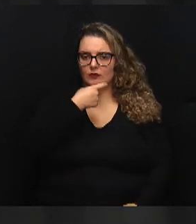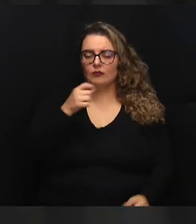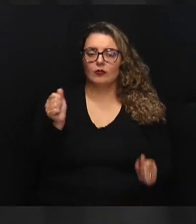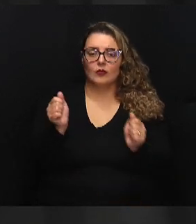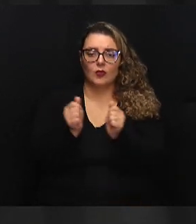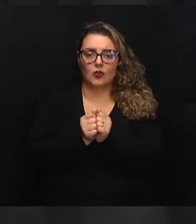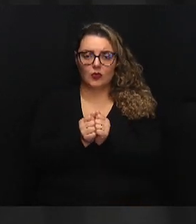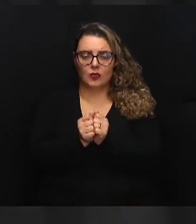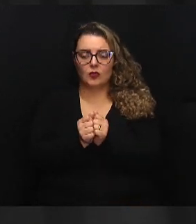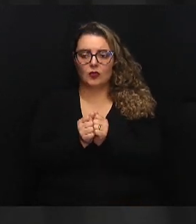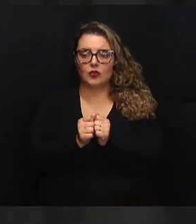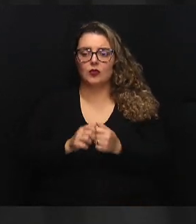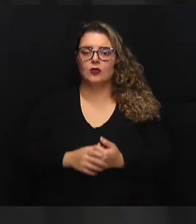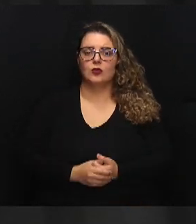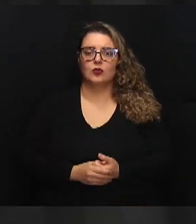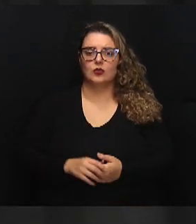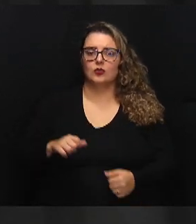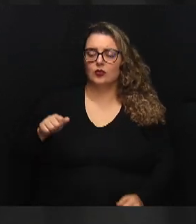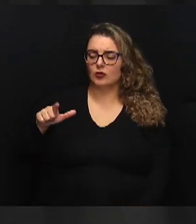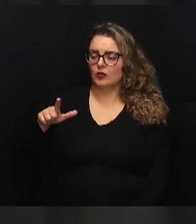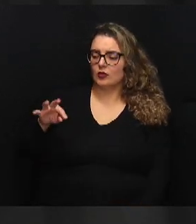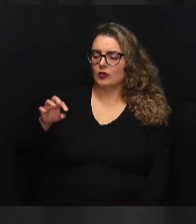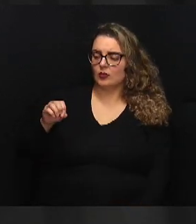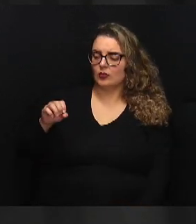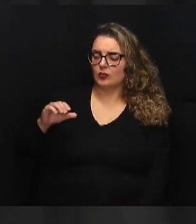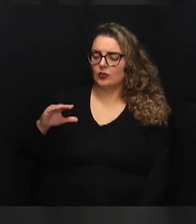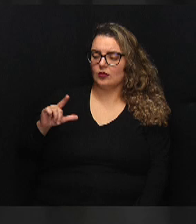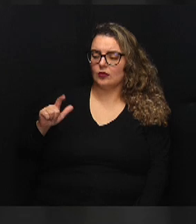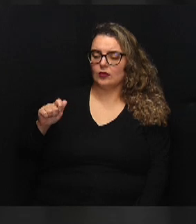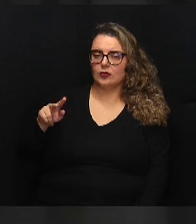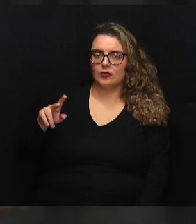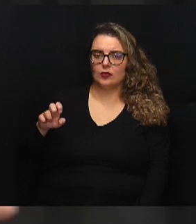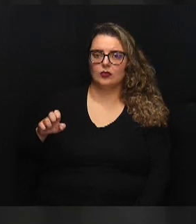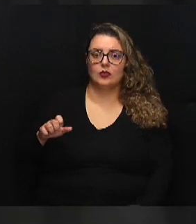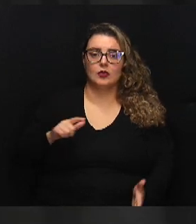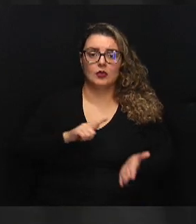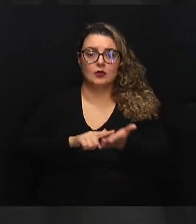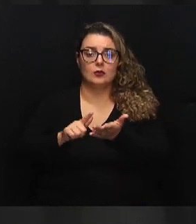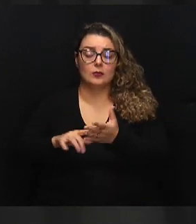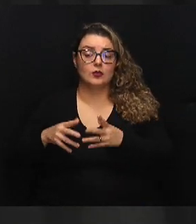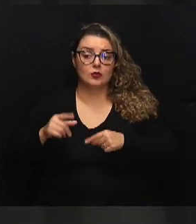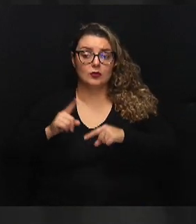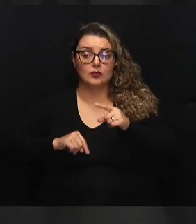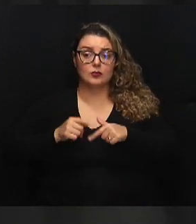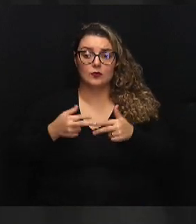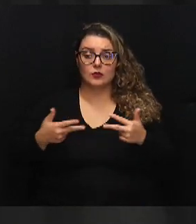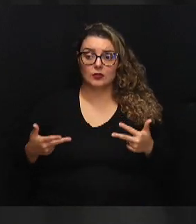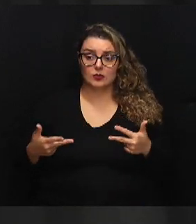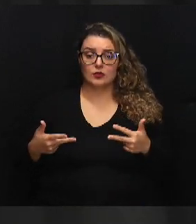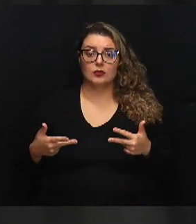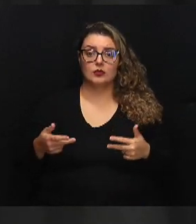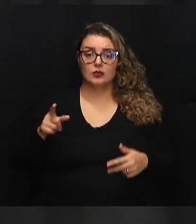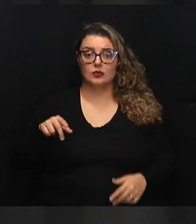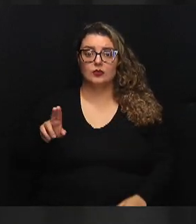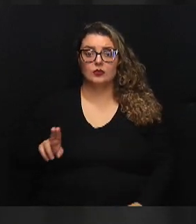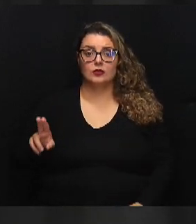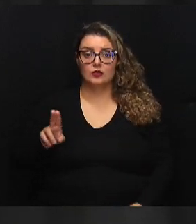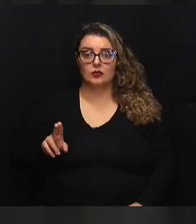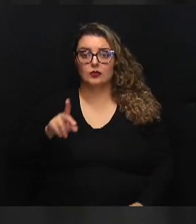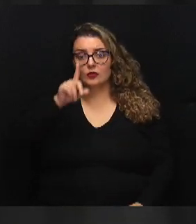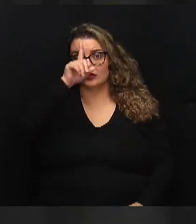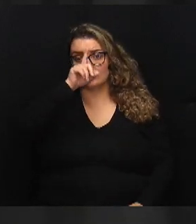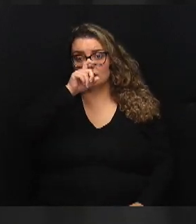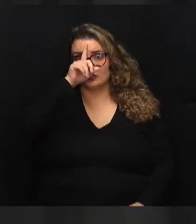com autoclave, que é a esterilização de todos os equipamentos que são utilizados nos